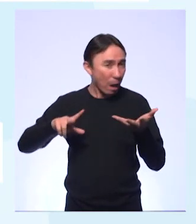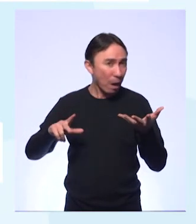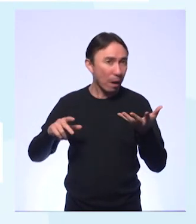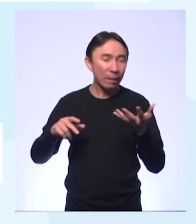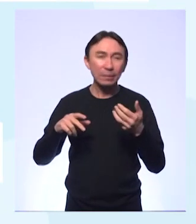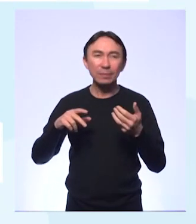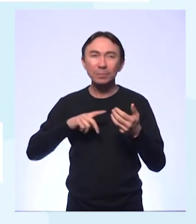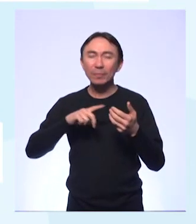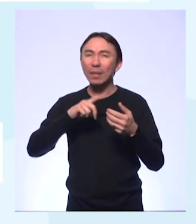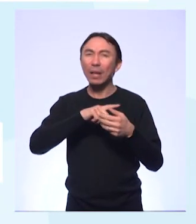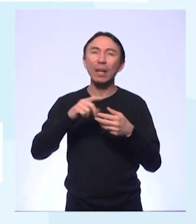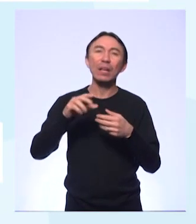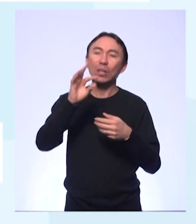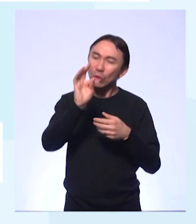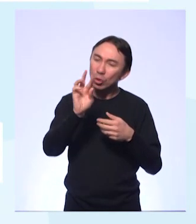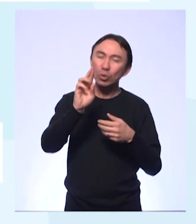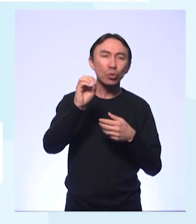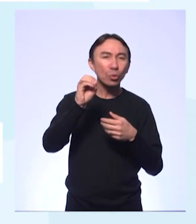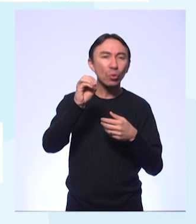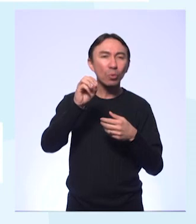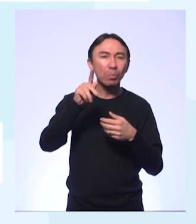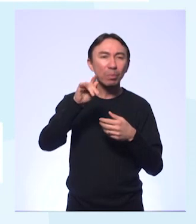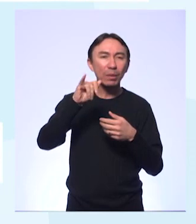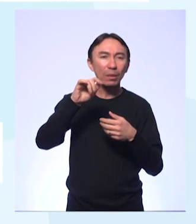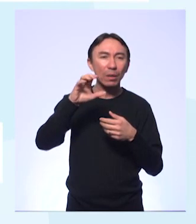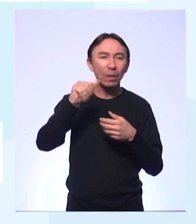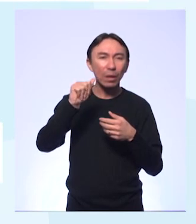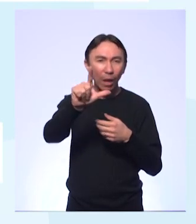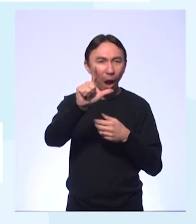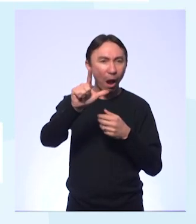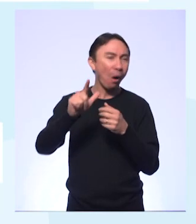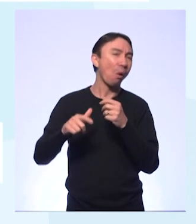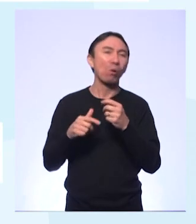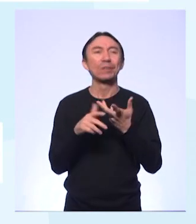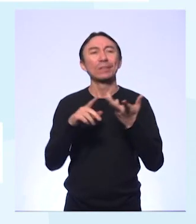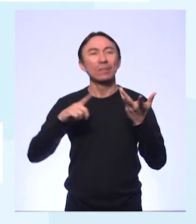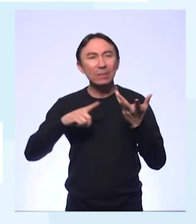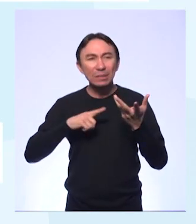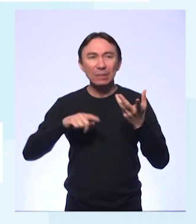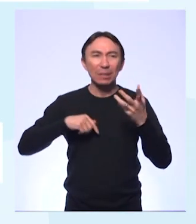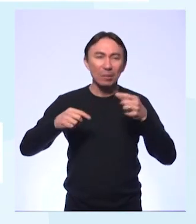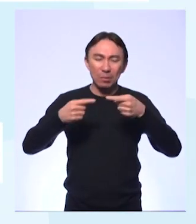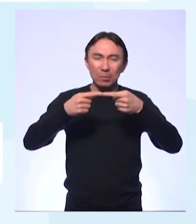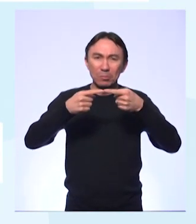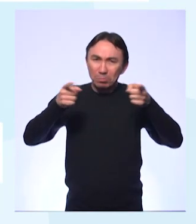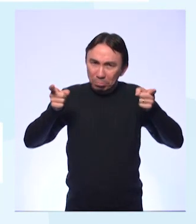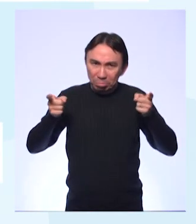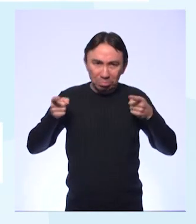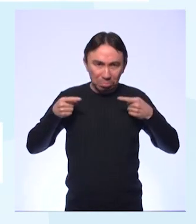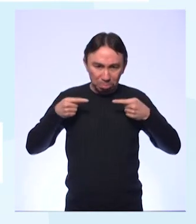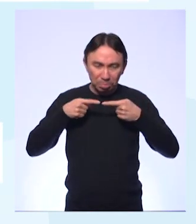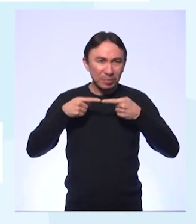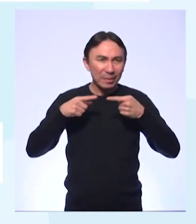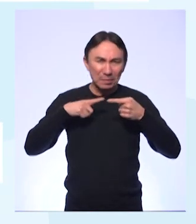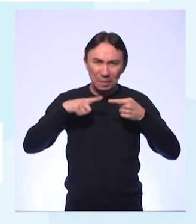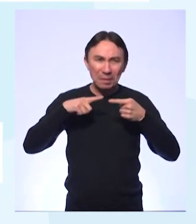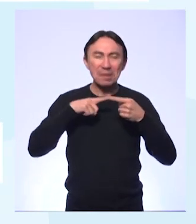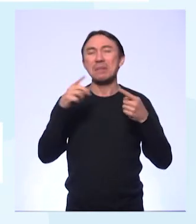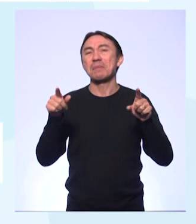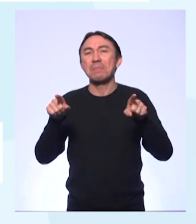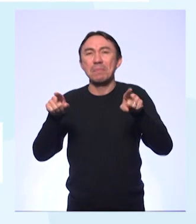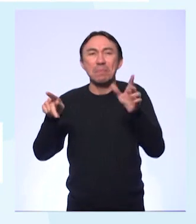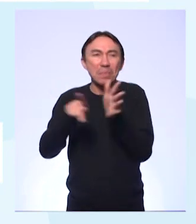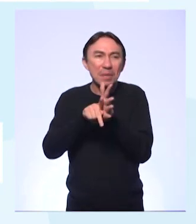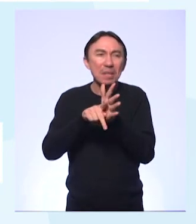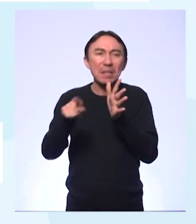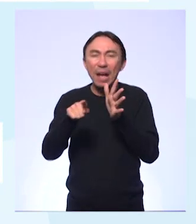da parte tropical, né, que nós temos aí a região tropical, que é a boa parte aí do clima do continente africano, né, a mesma coisa